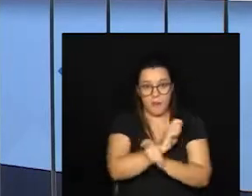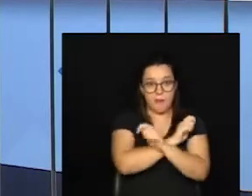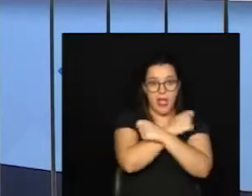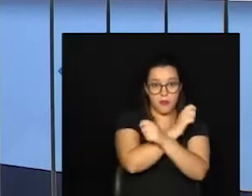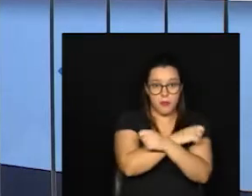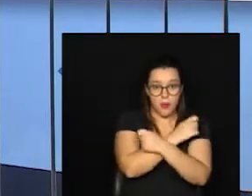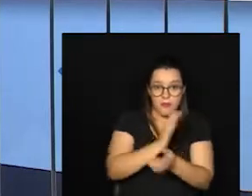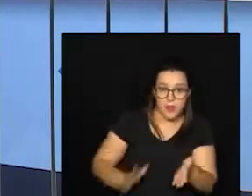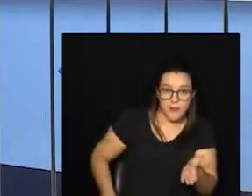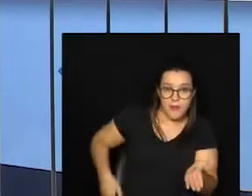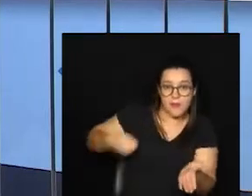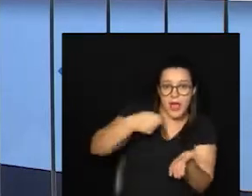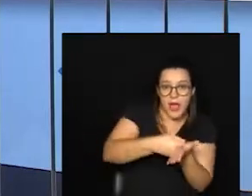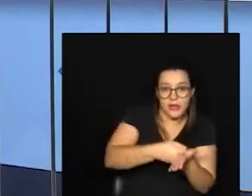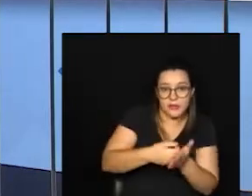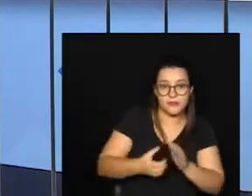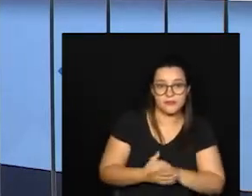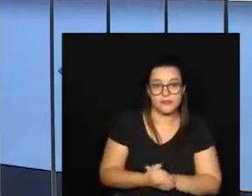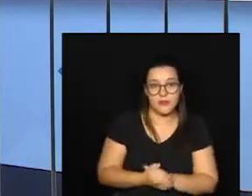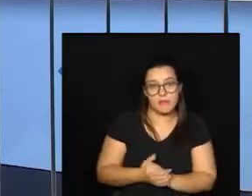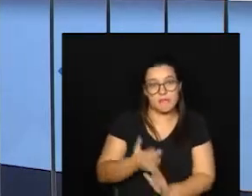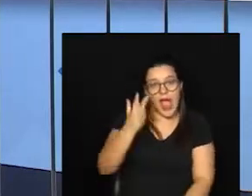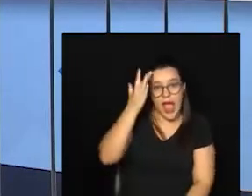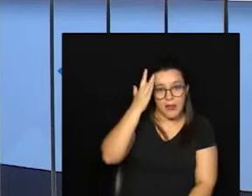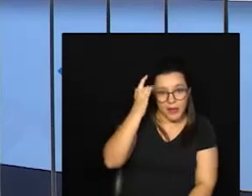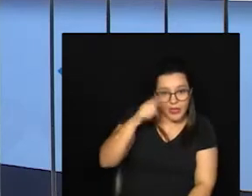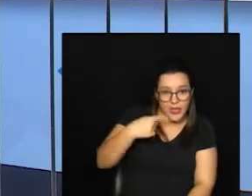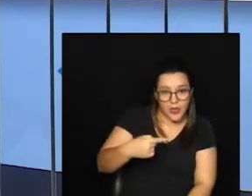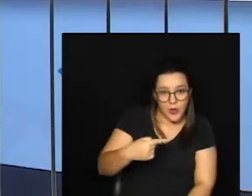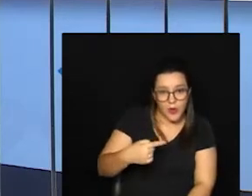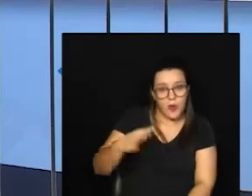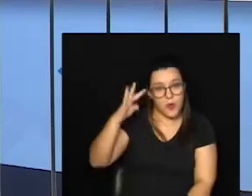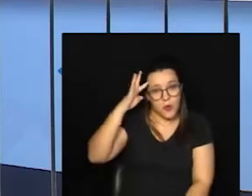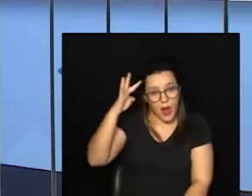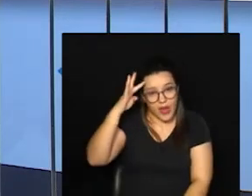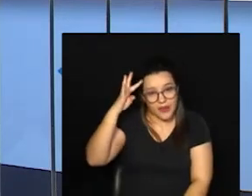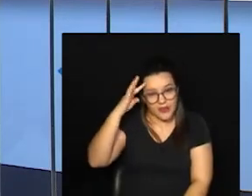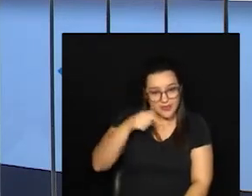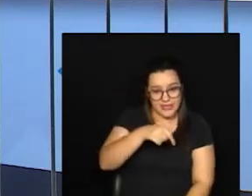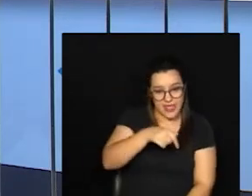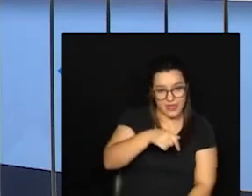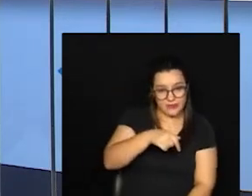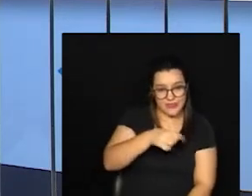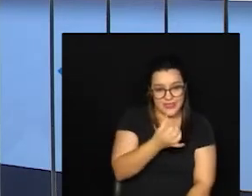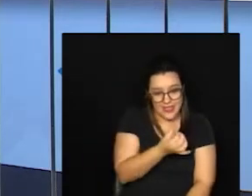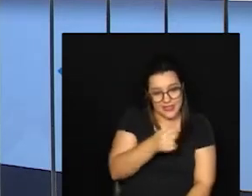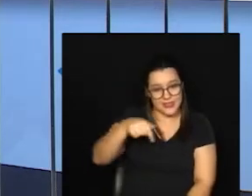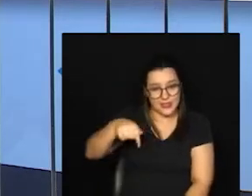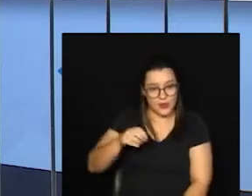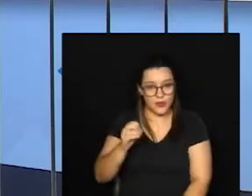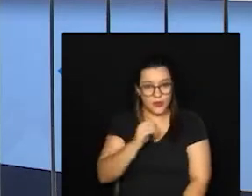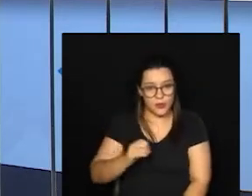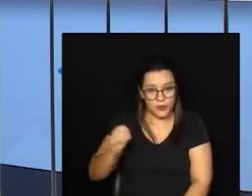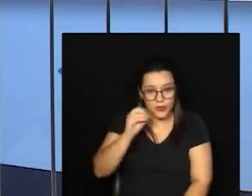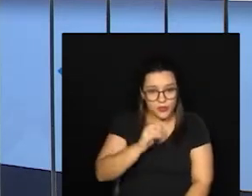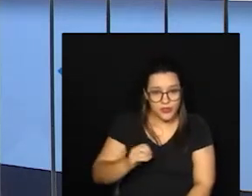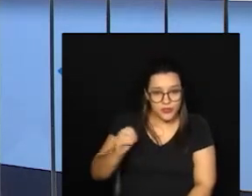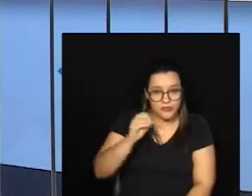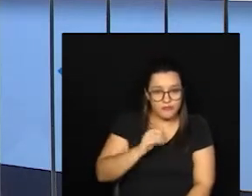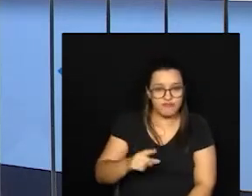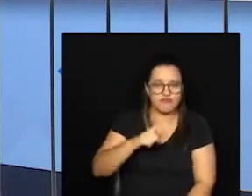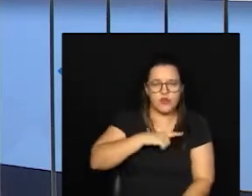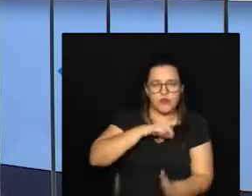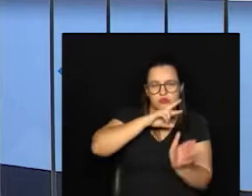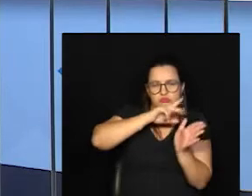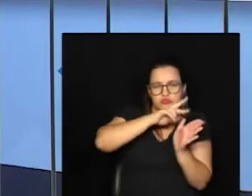um evento que amanhã e na quarta-feira, 6 e 7 de outubro, vai reunir Universo PUC Campinas, Feira